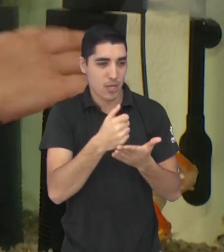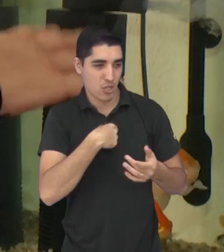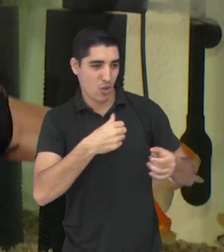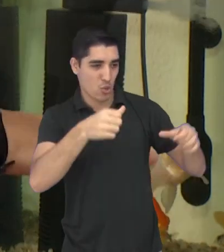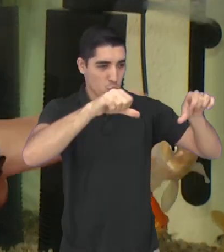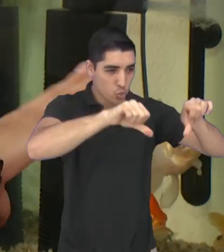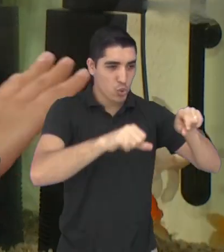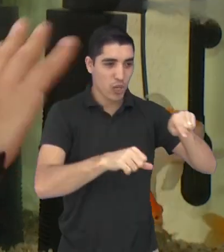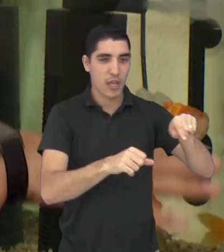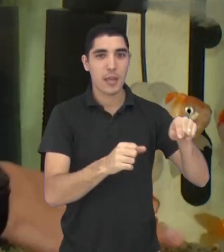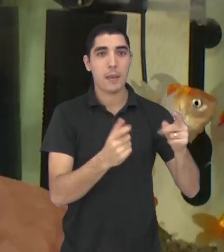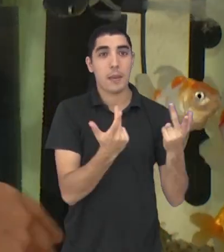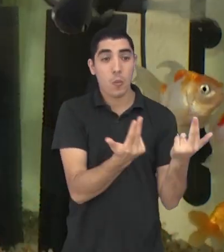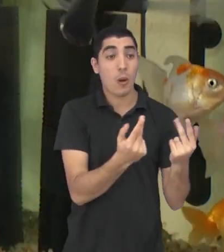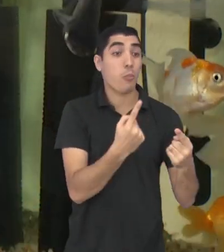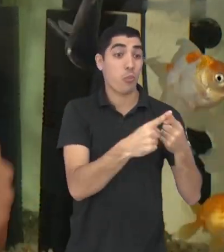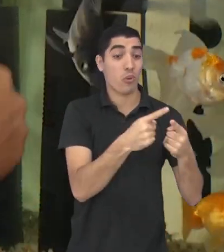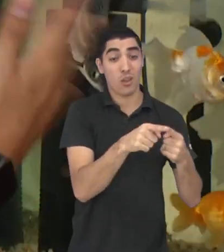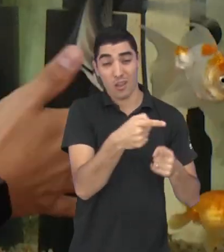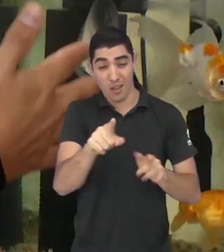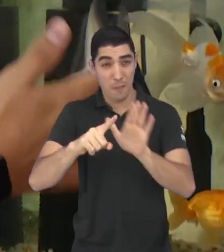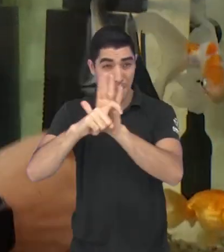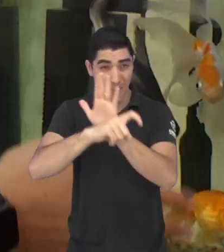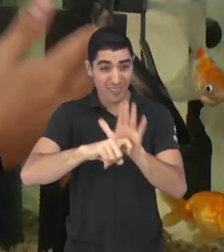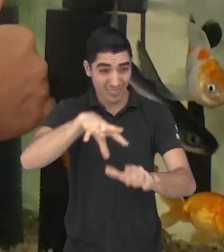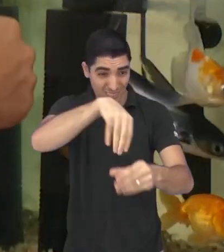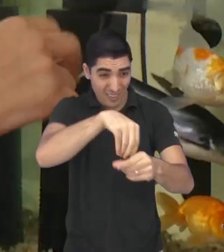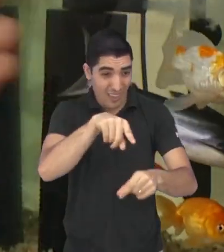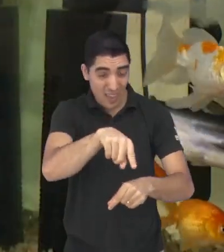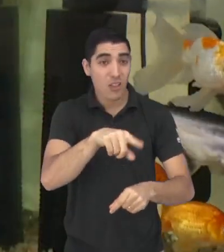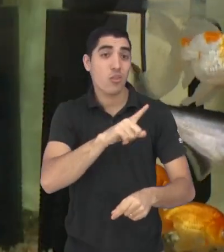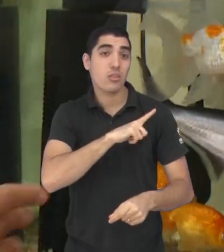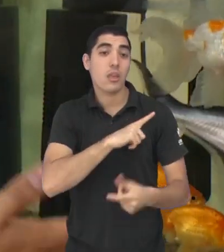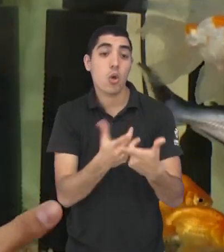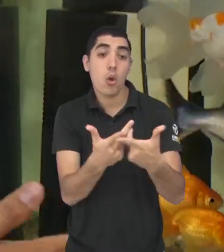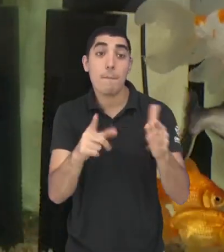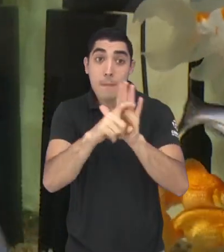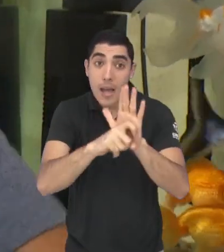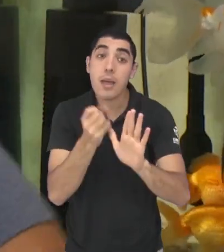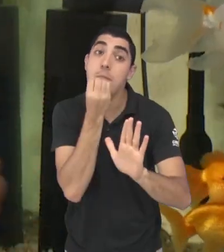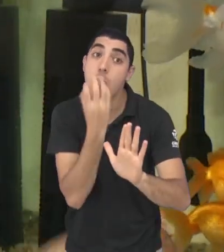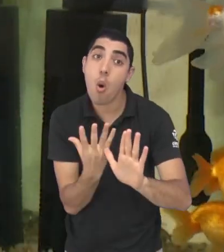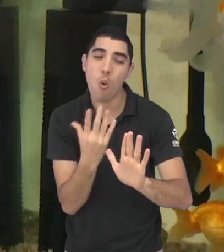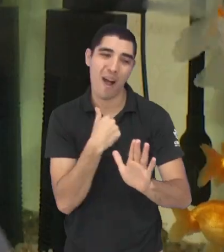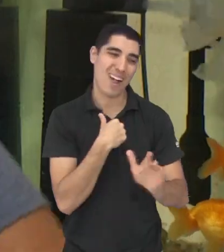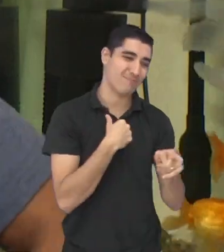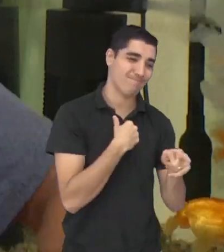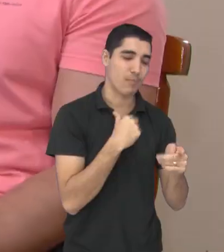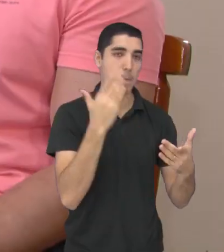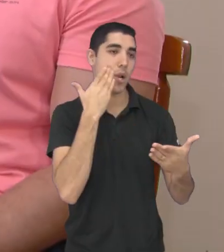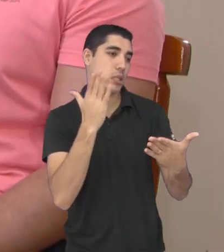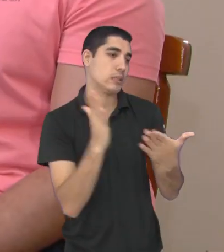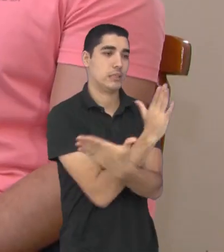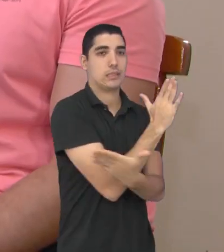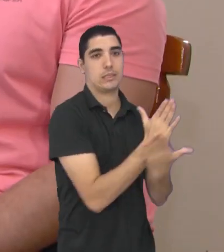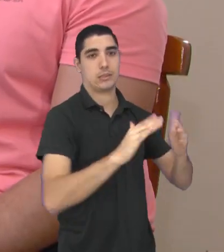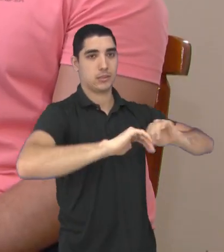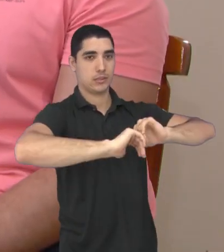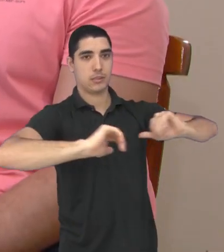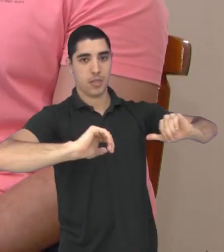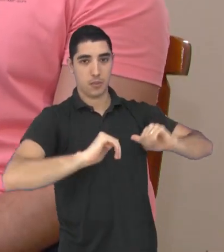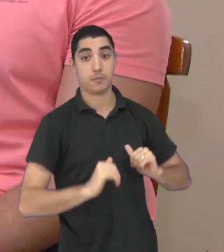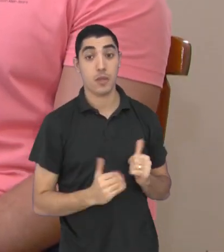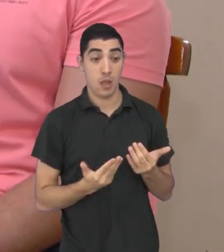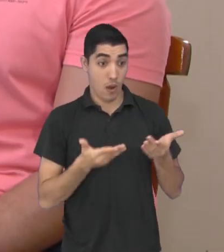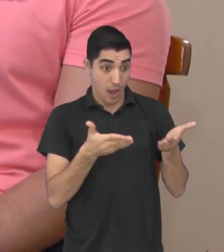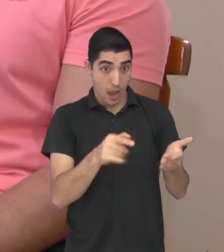junto com o aquário onde todos estão, porque acaba matando as bactérias que fazem bem para eles. Então eu ponho eles aqui no aquário, é que eles ficam ali, que aí